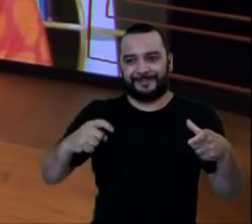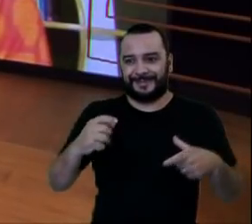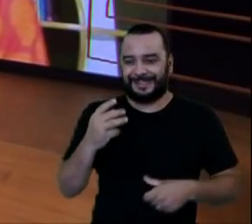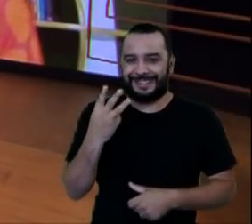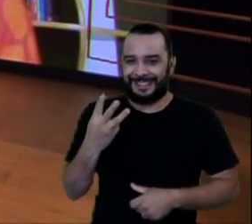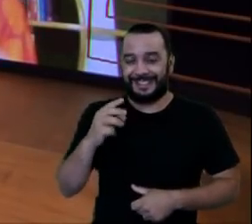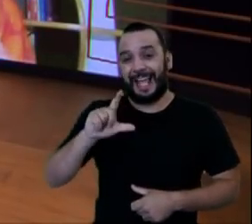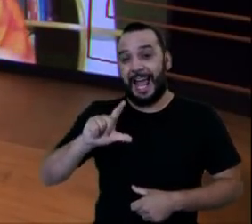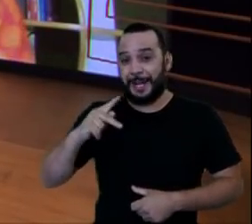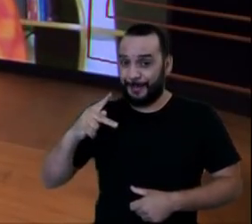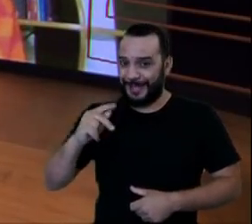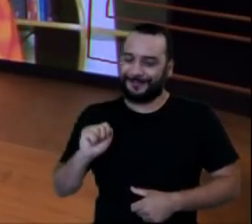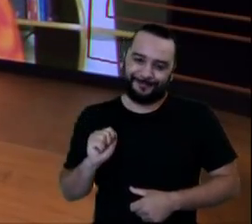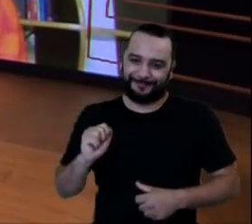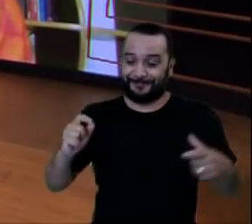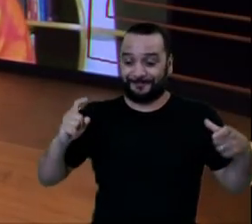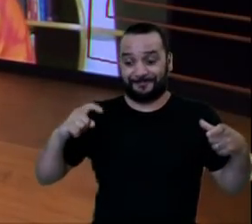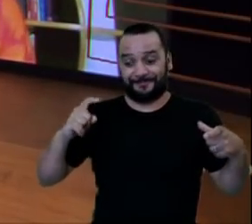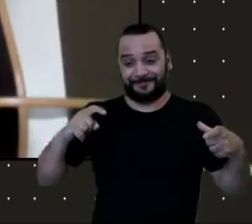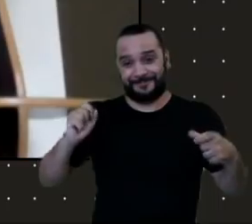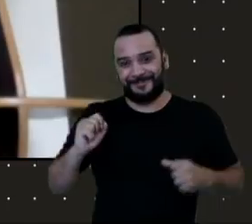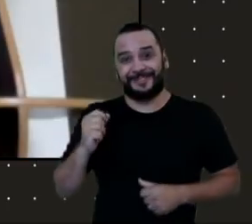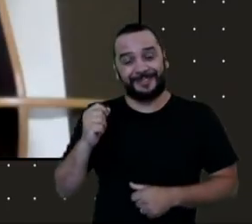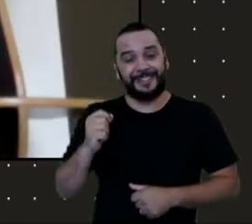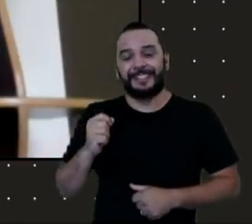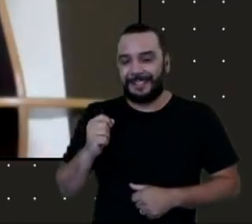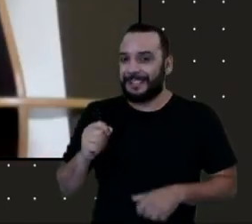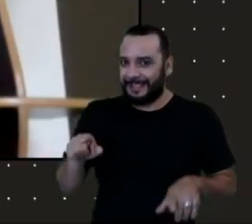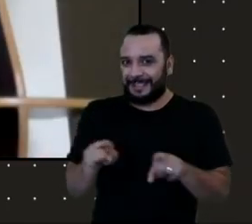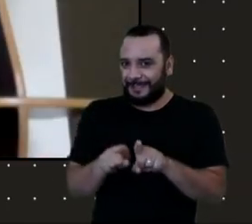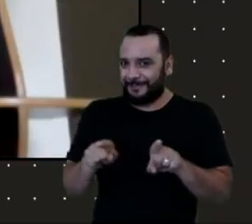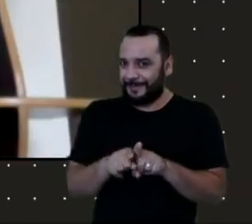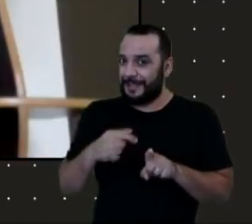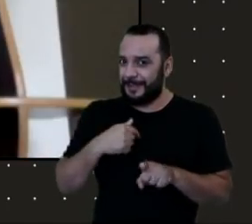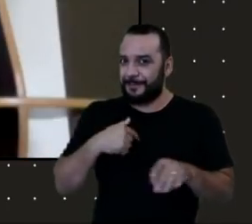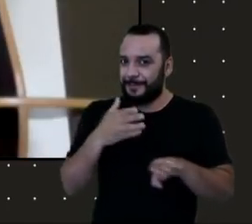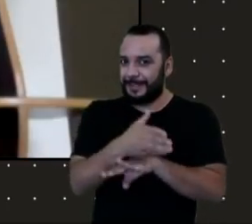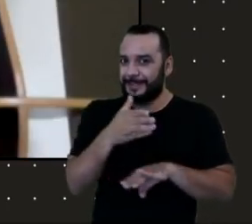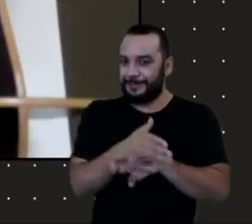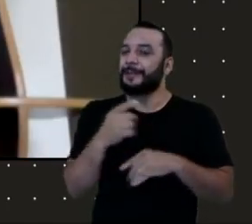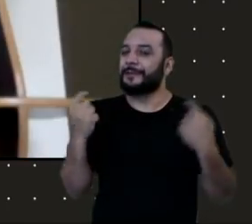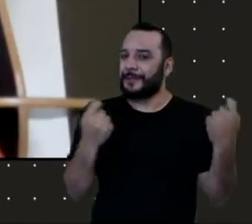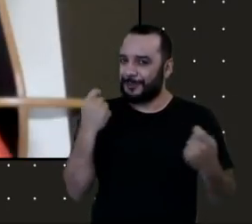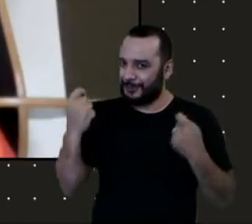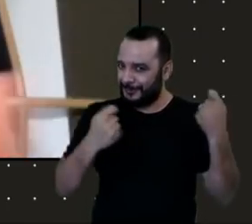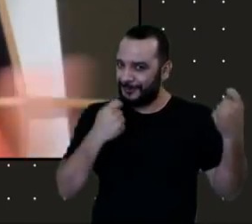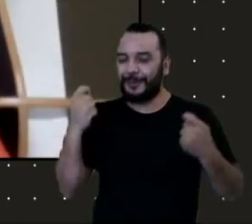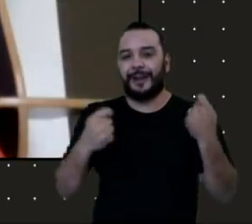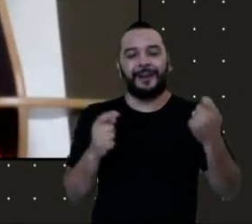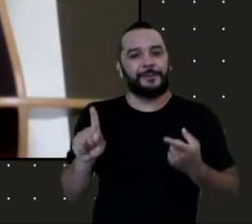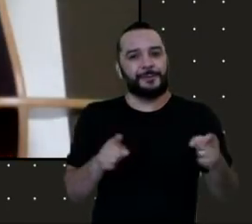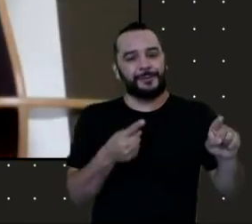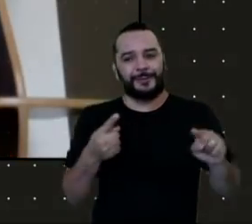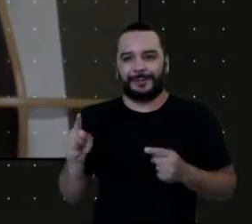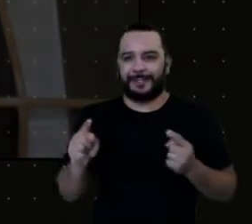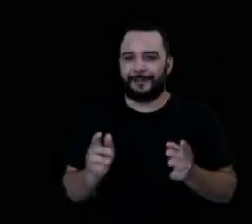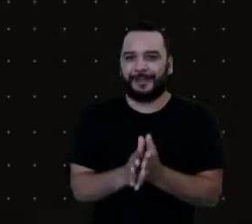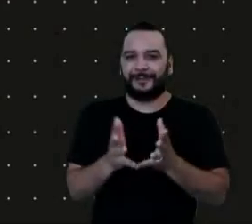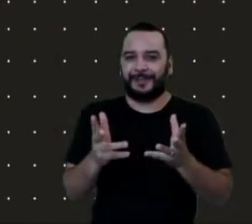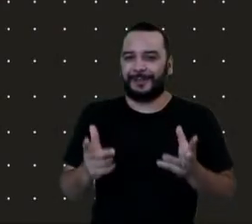me desenvolver um pouco mais artisticamente, criar novos desafios para mim. E foi maravilhoso. Eu gravei 3